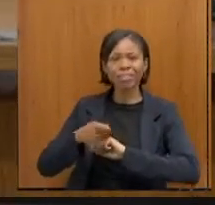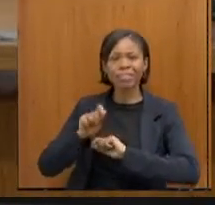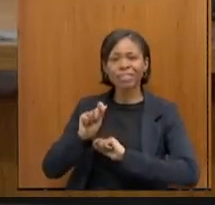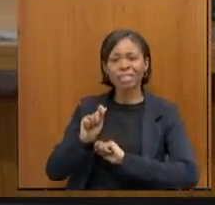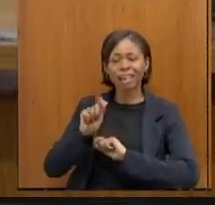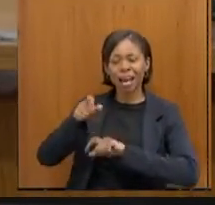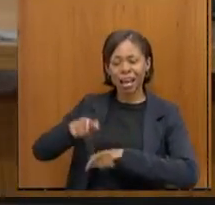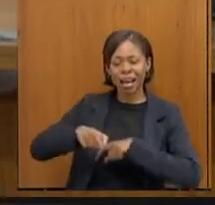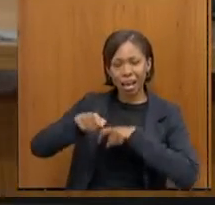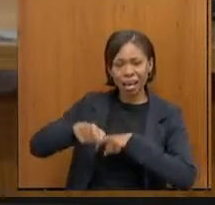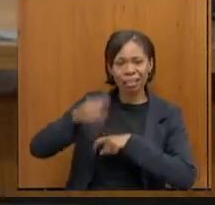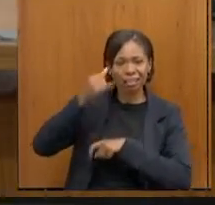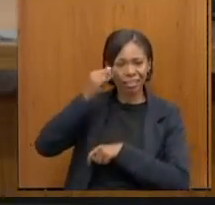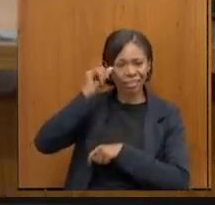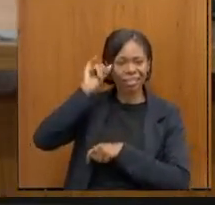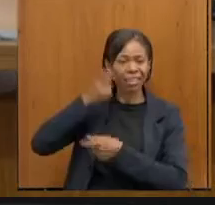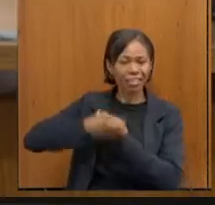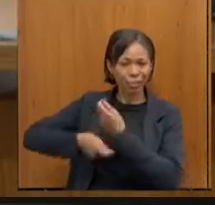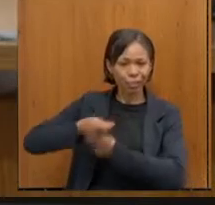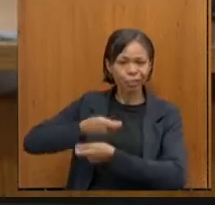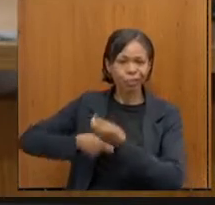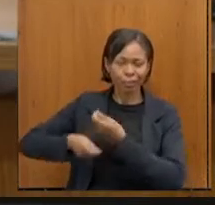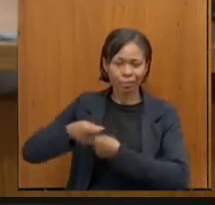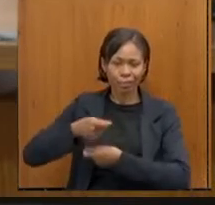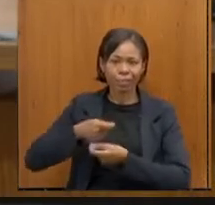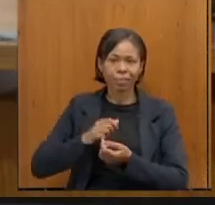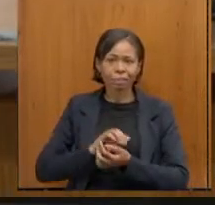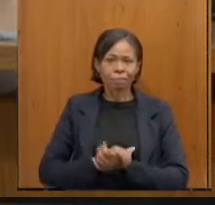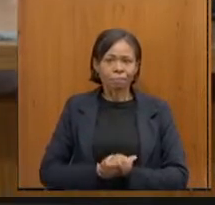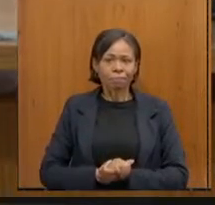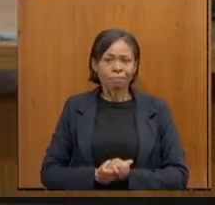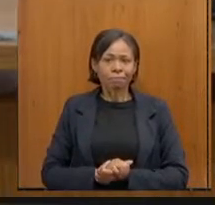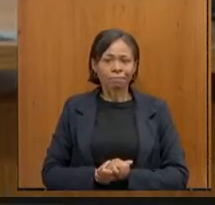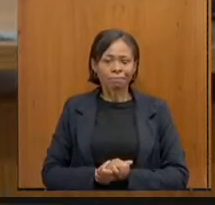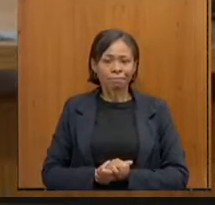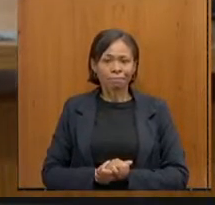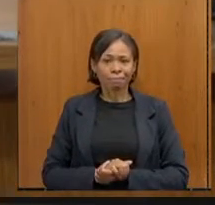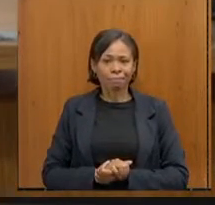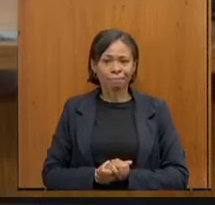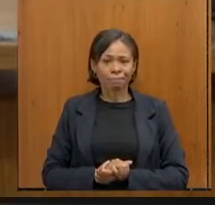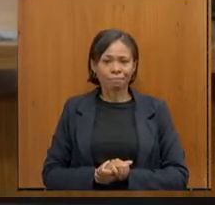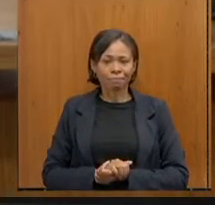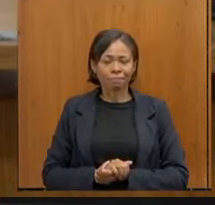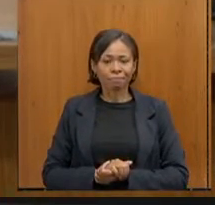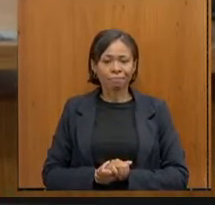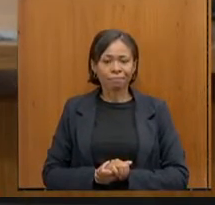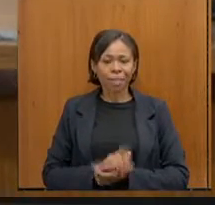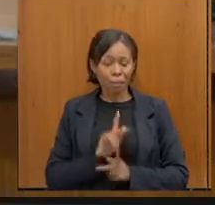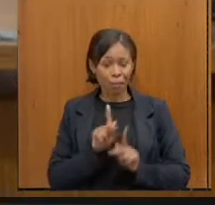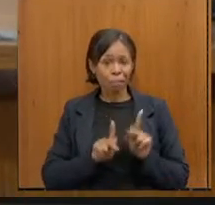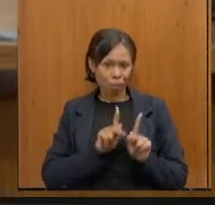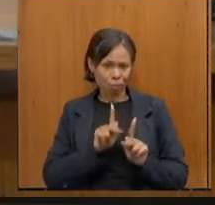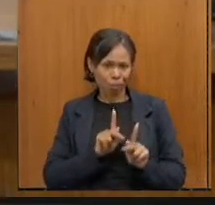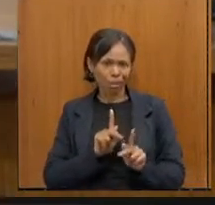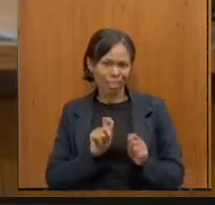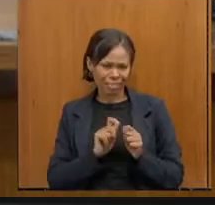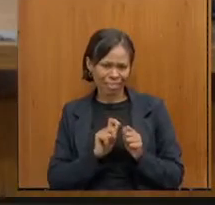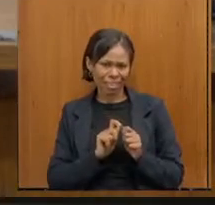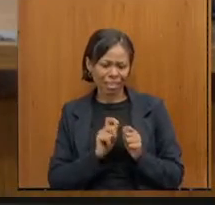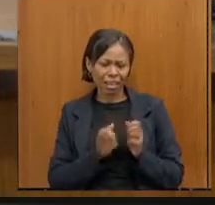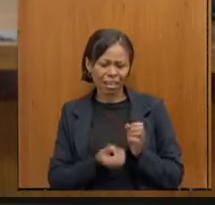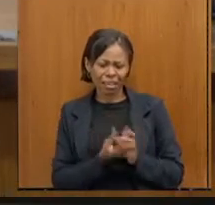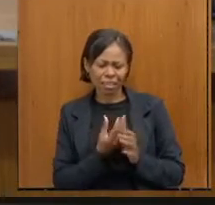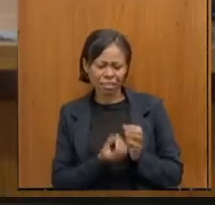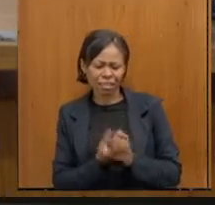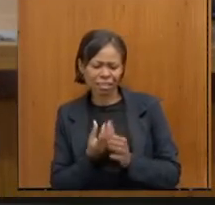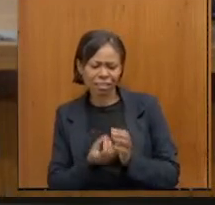aí a gente permite tenho aprendido com Quem produz café o quanto que uma secadora ajuda na